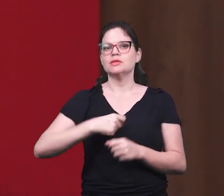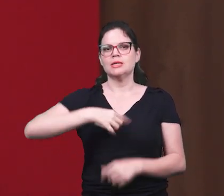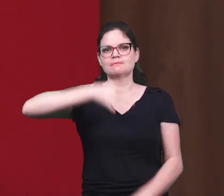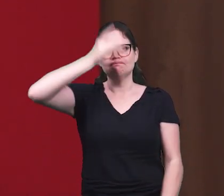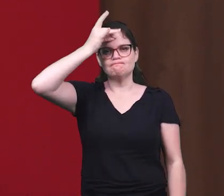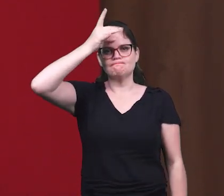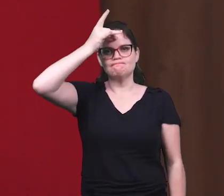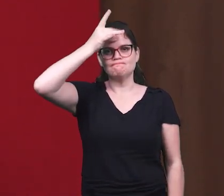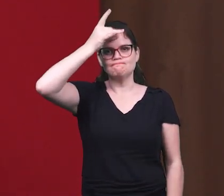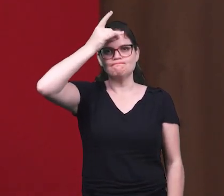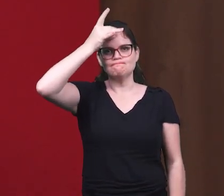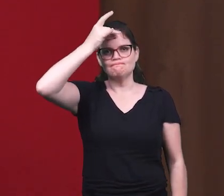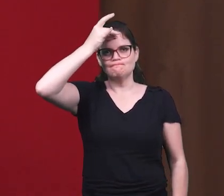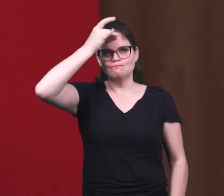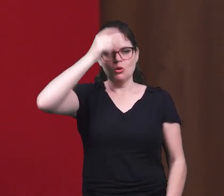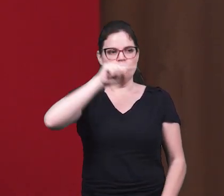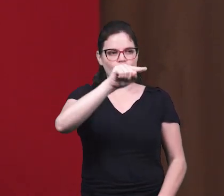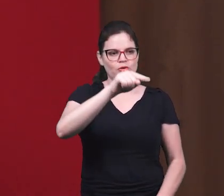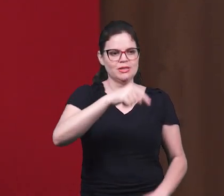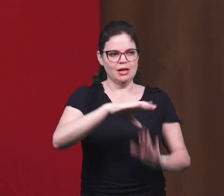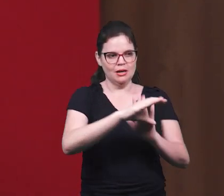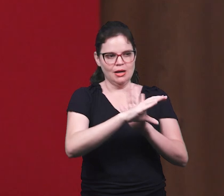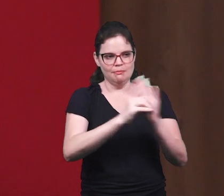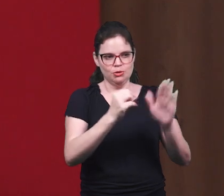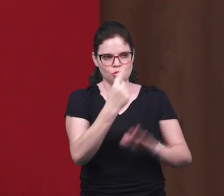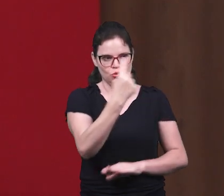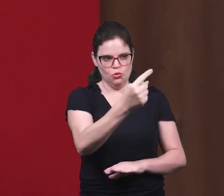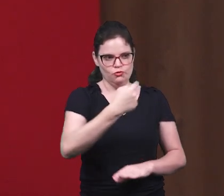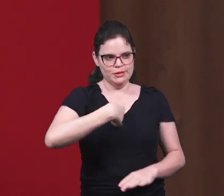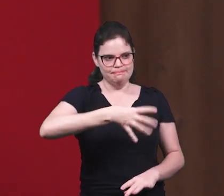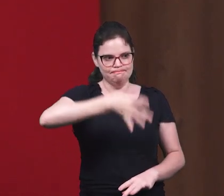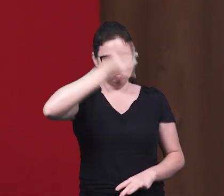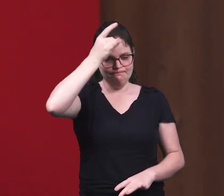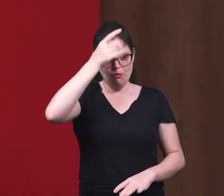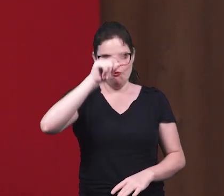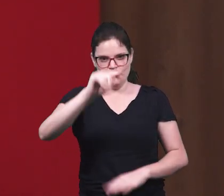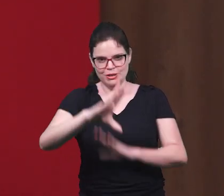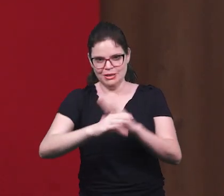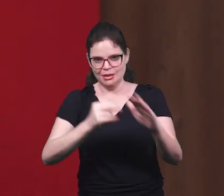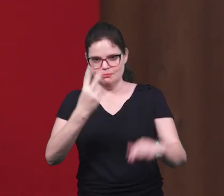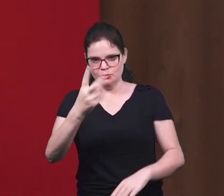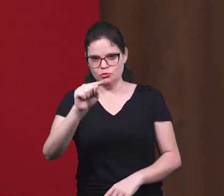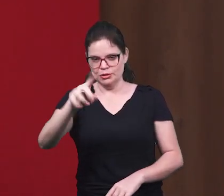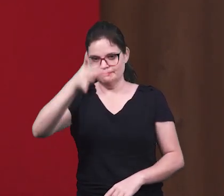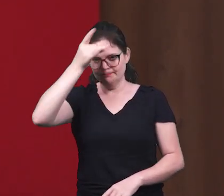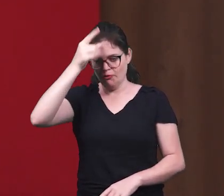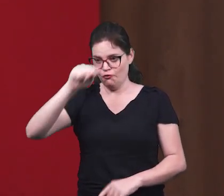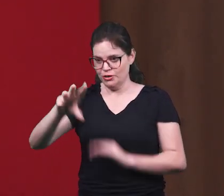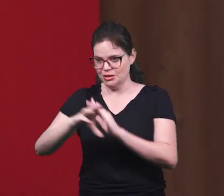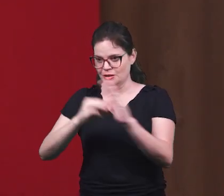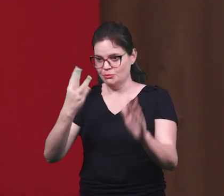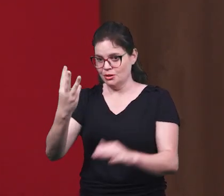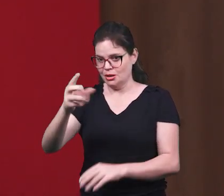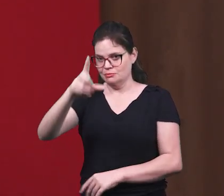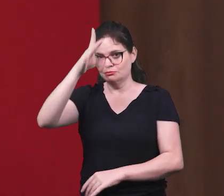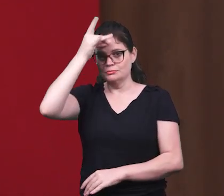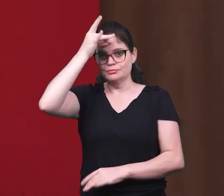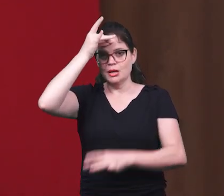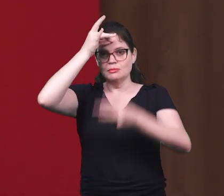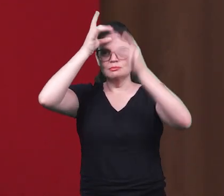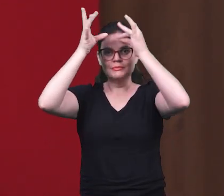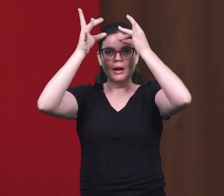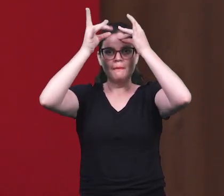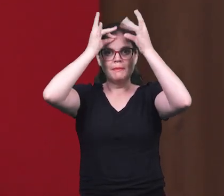decoravam. Eles faziam assim, ó, tu decora o capítulo 1, tu decora o 2, tu decora o 3. Então, eles